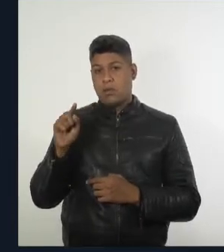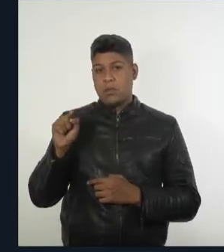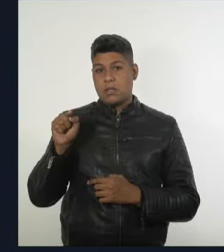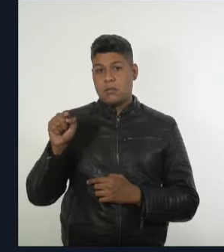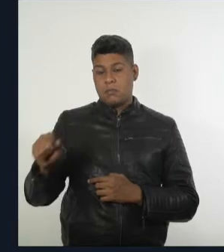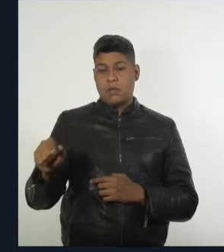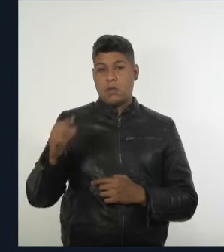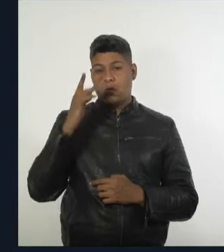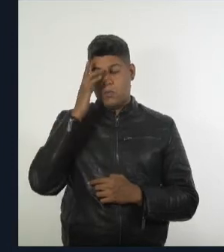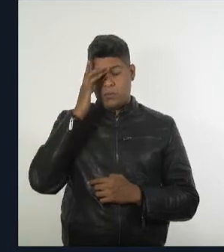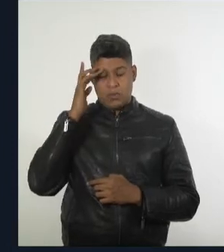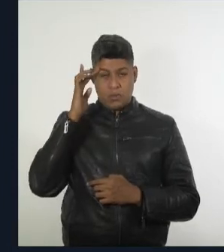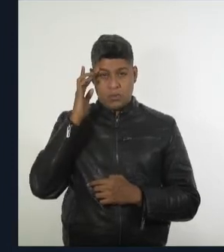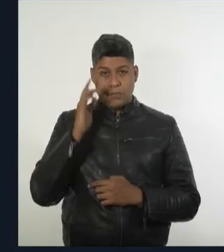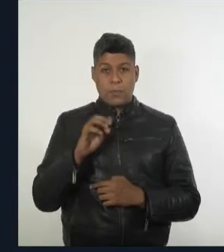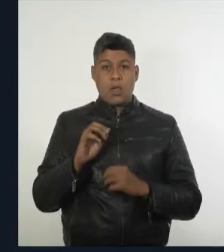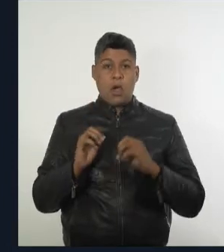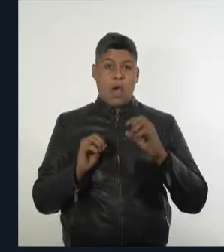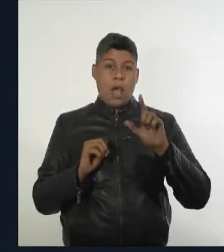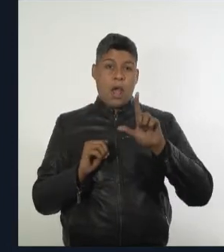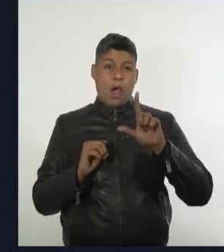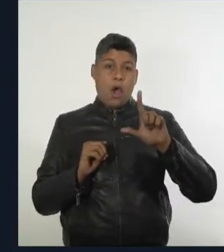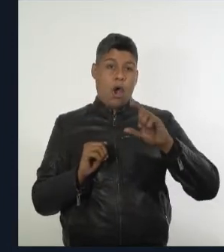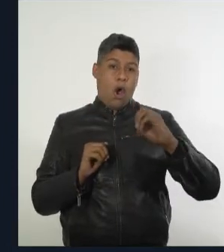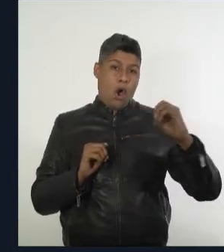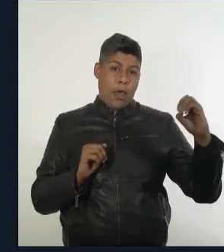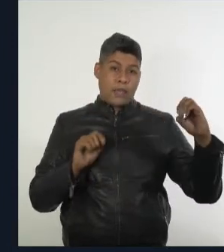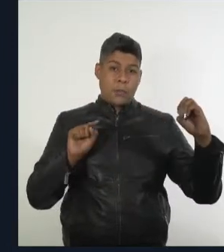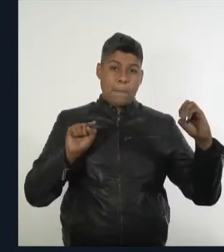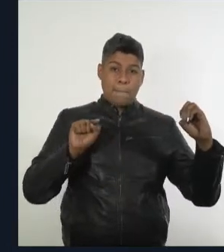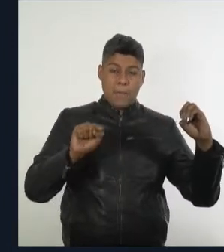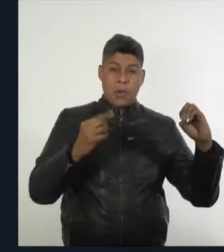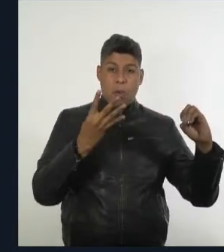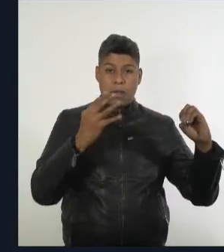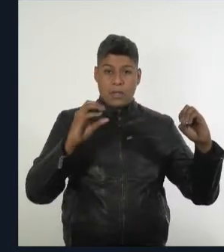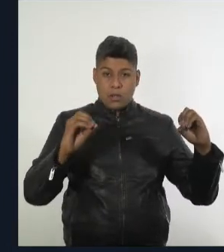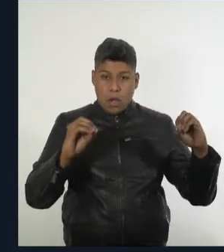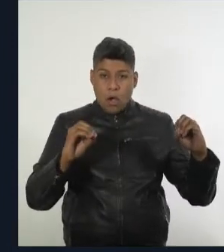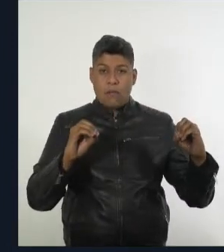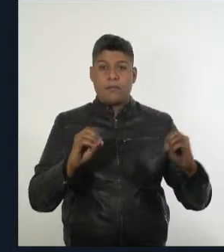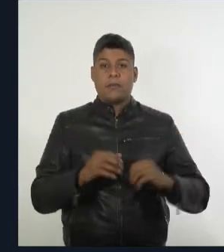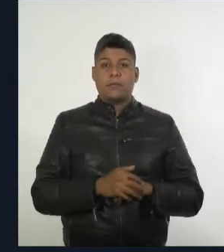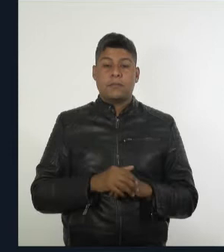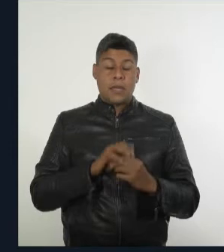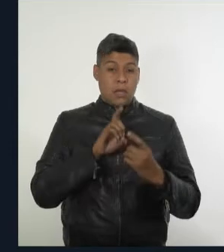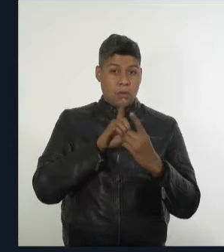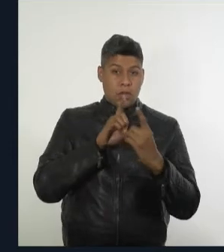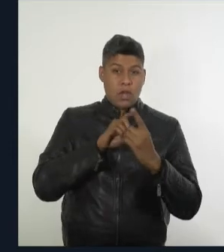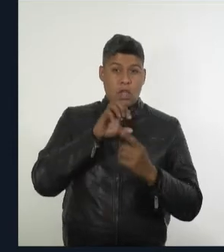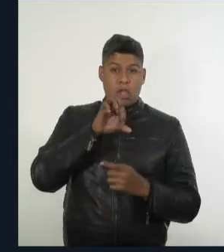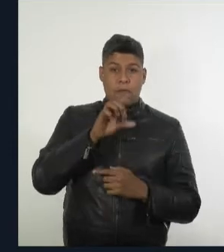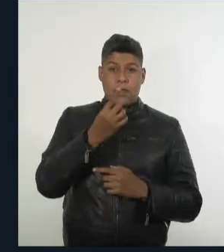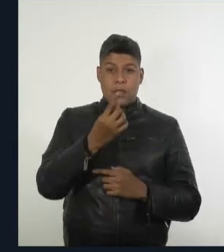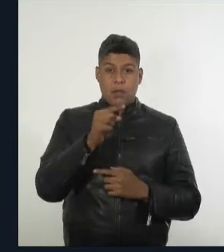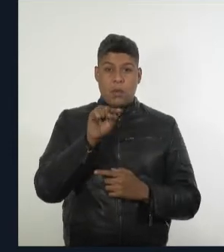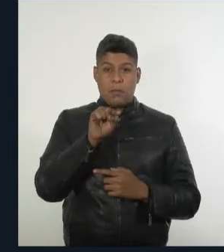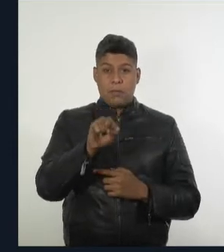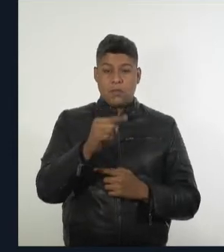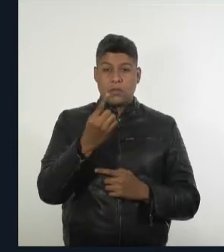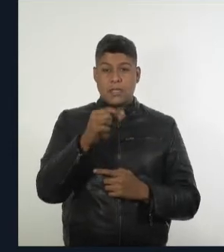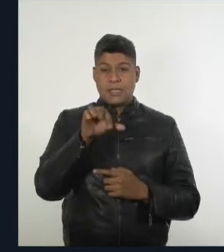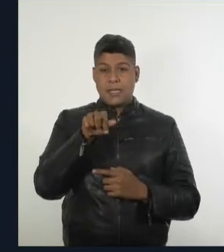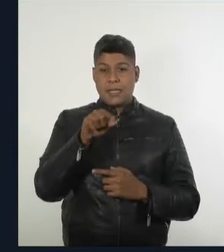442.907 pessoas. Na região Oeste, 1.049 ações, abordadas 91.171